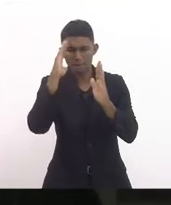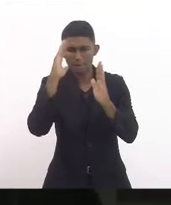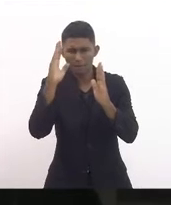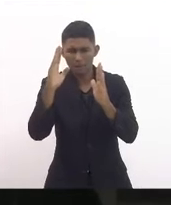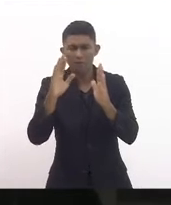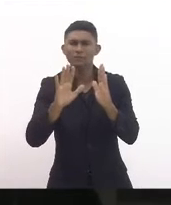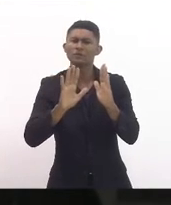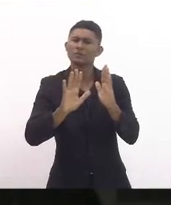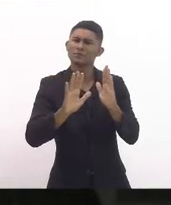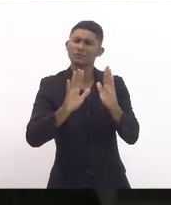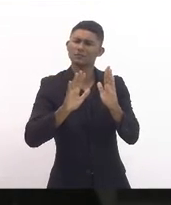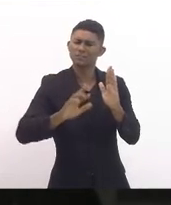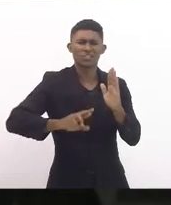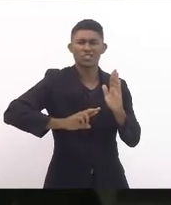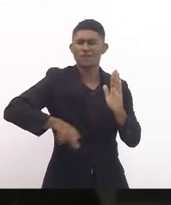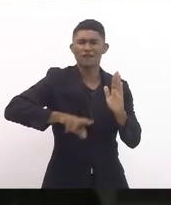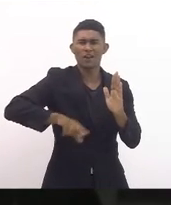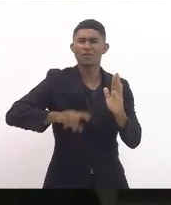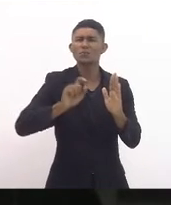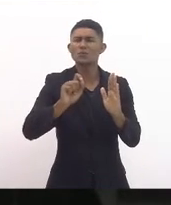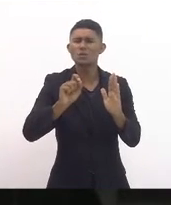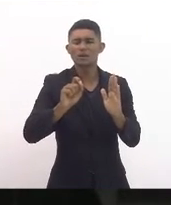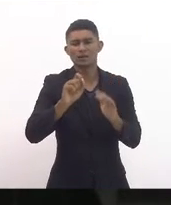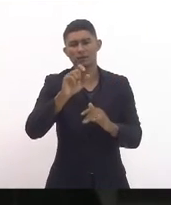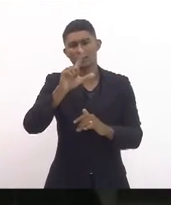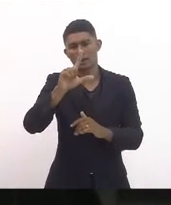da L de óleo de 22